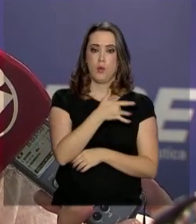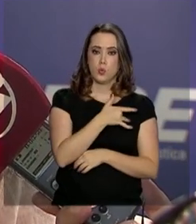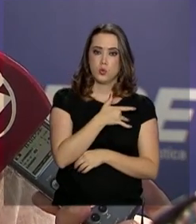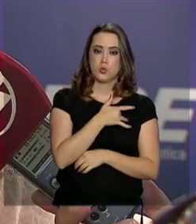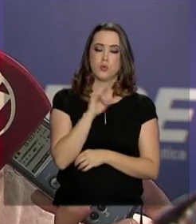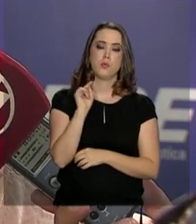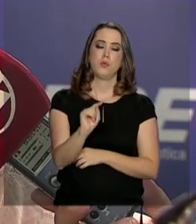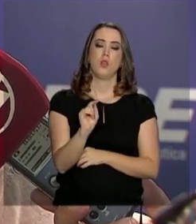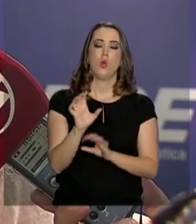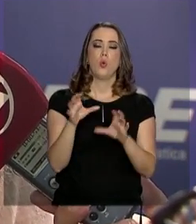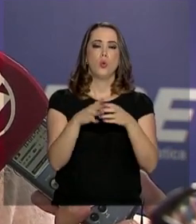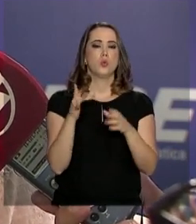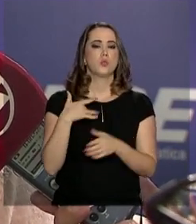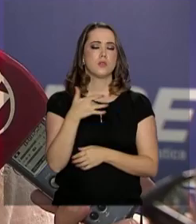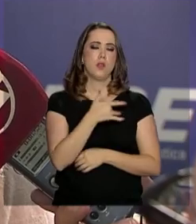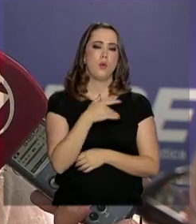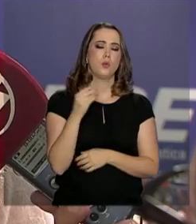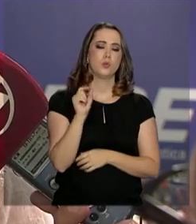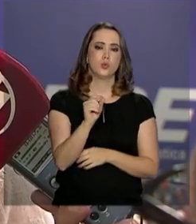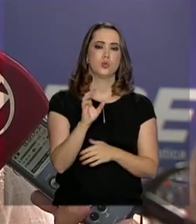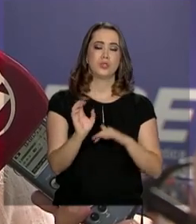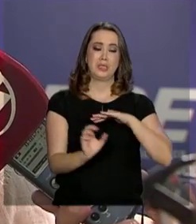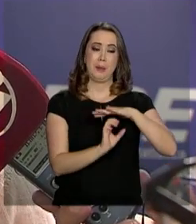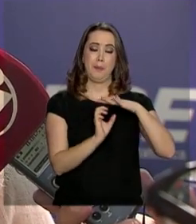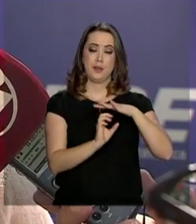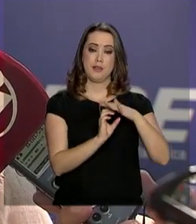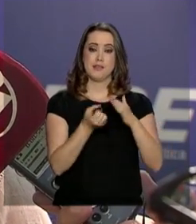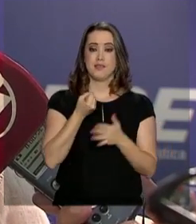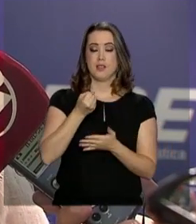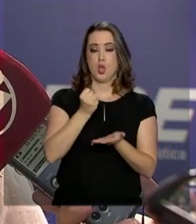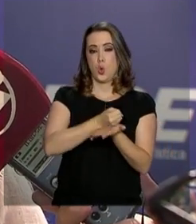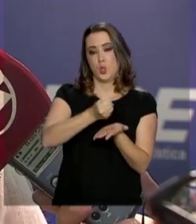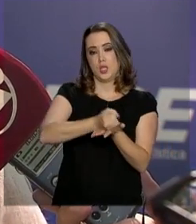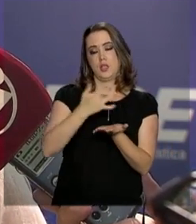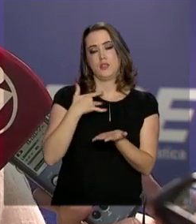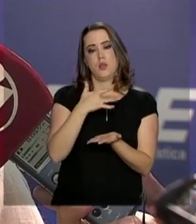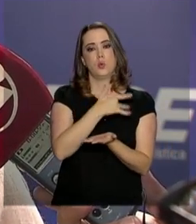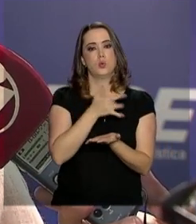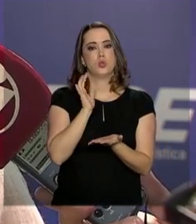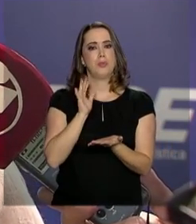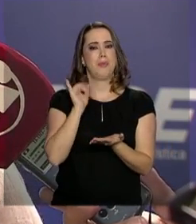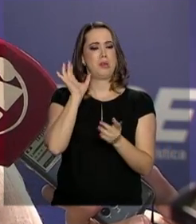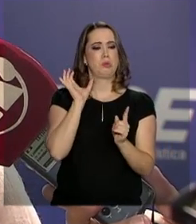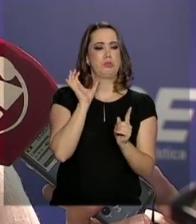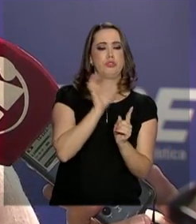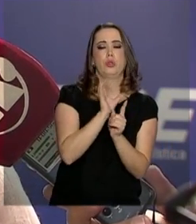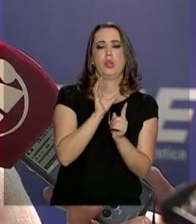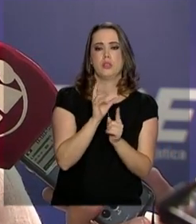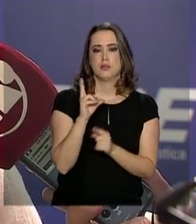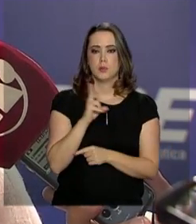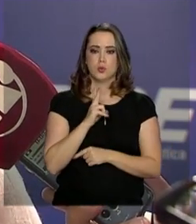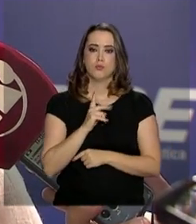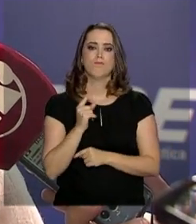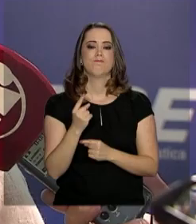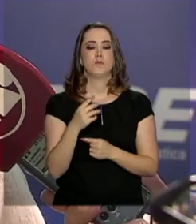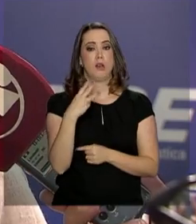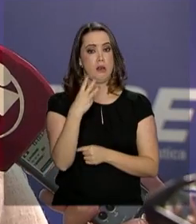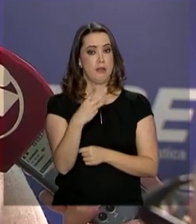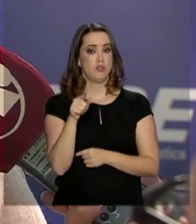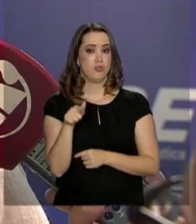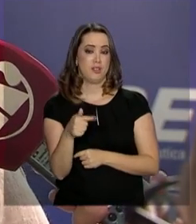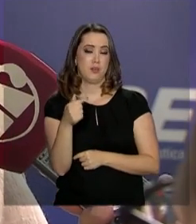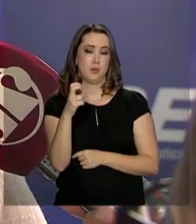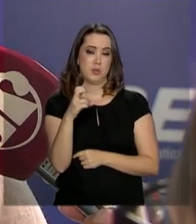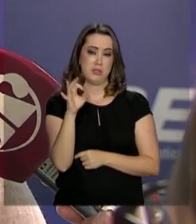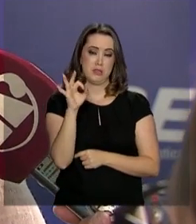pessoais. Nesse grupo, o destaque ficou com o plano de saúde, que foi o maior impacto individual no índice anual de 3,75.